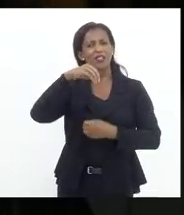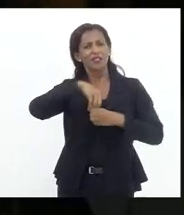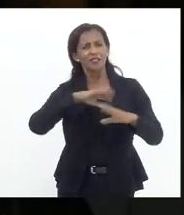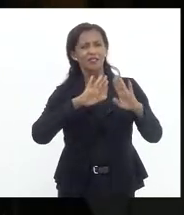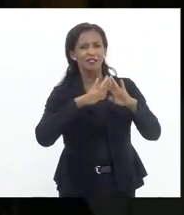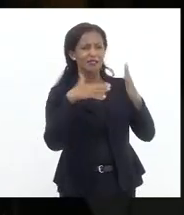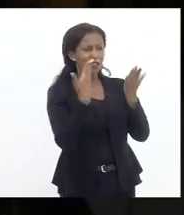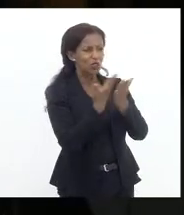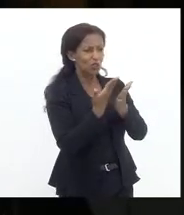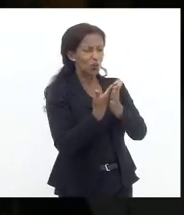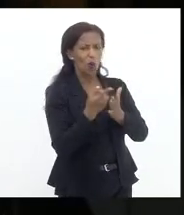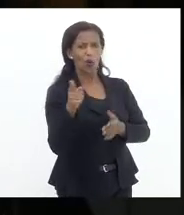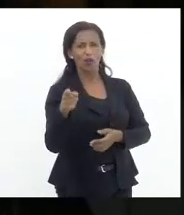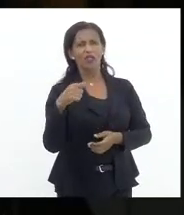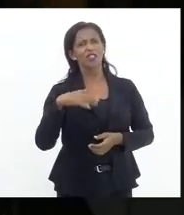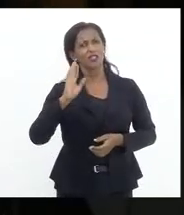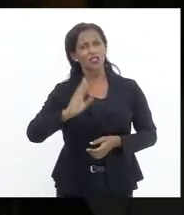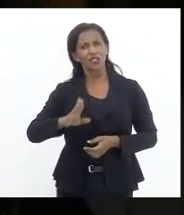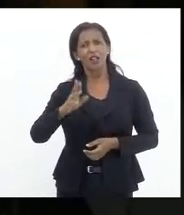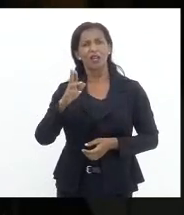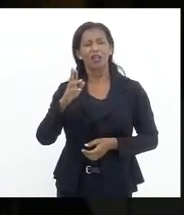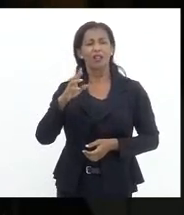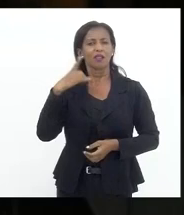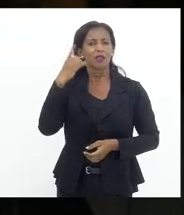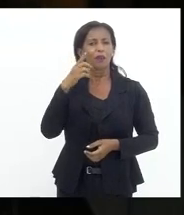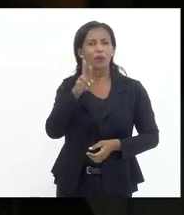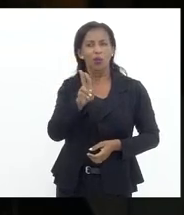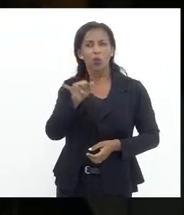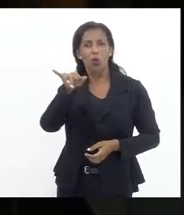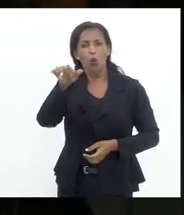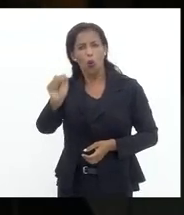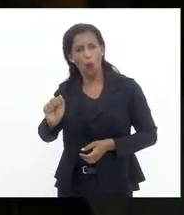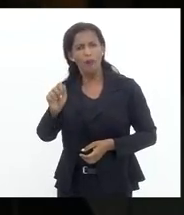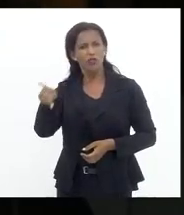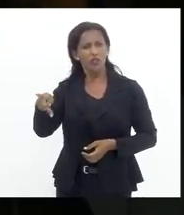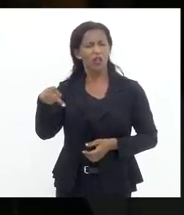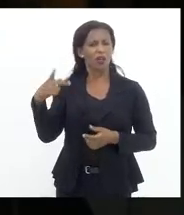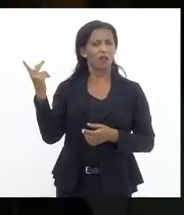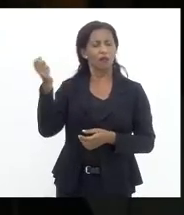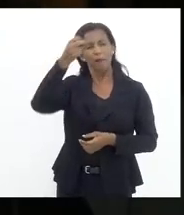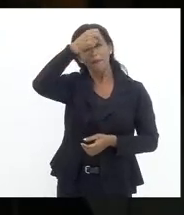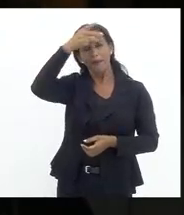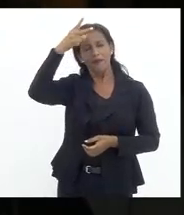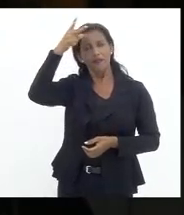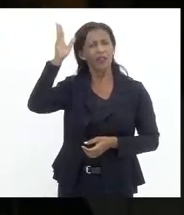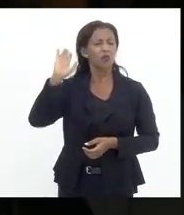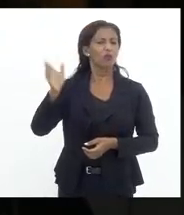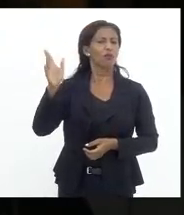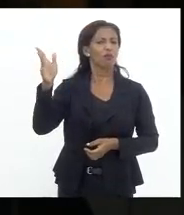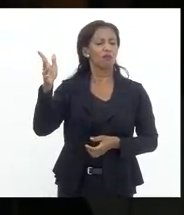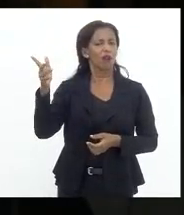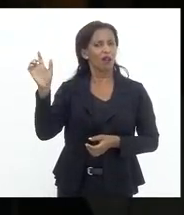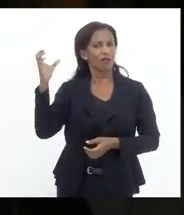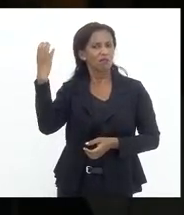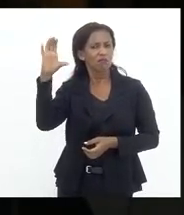deputado Rubens, que foi prefeito de Petrópolis por 3 mandatos e vai ser pelo 4º, que assim decidiu o povo